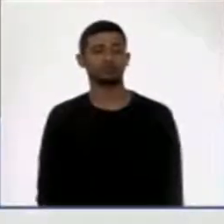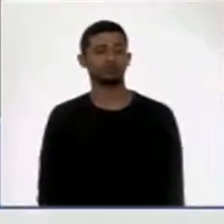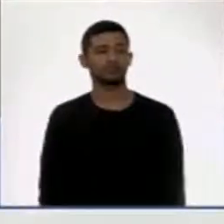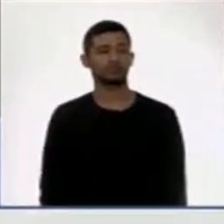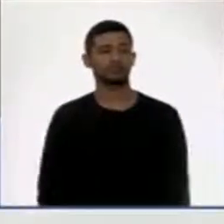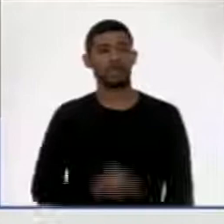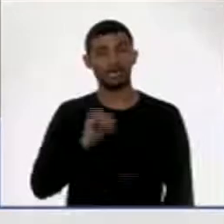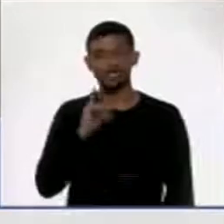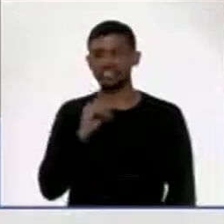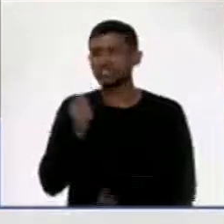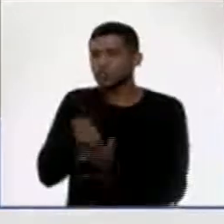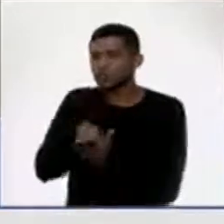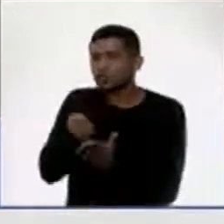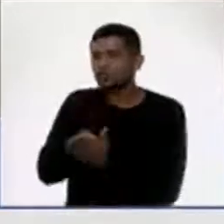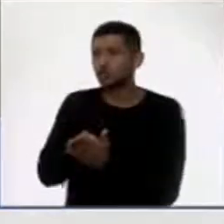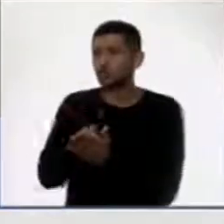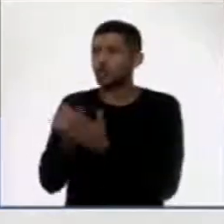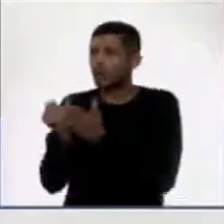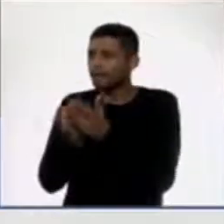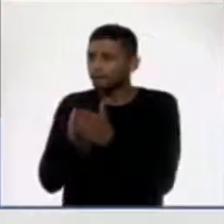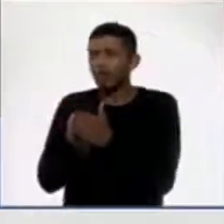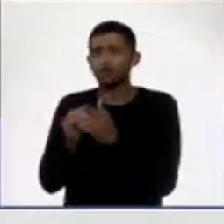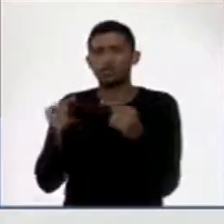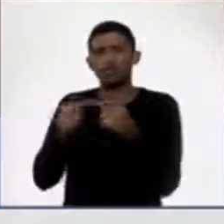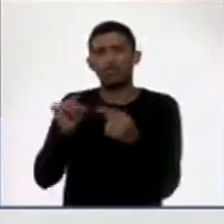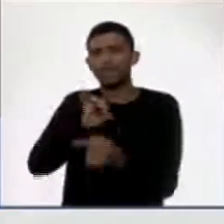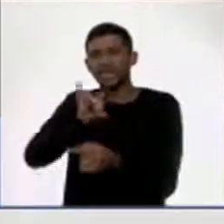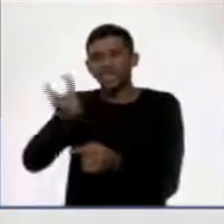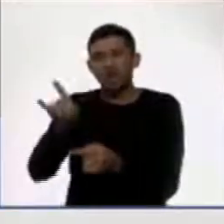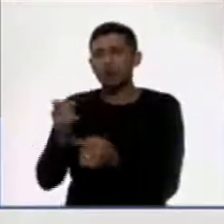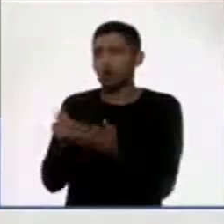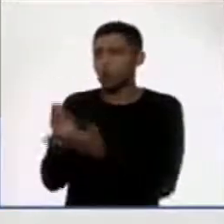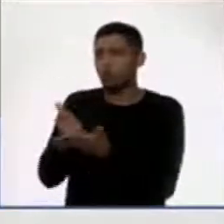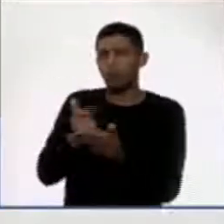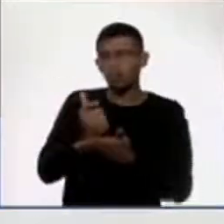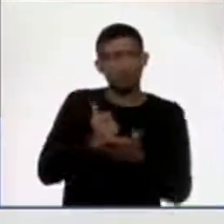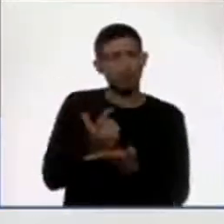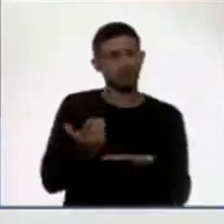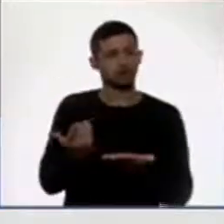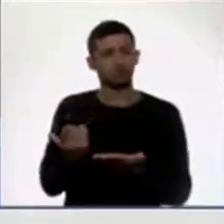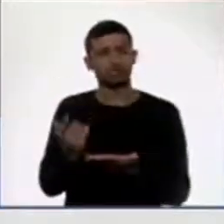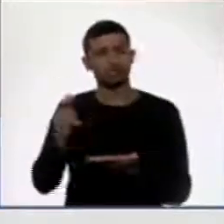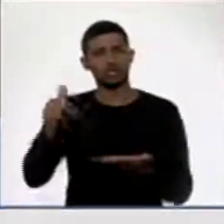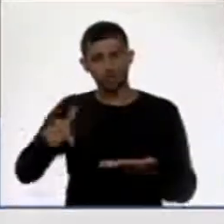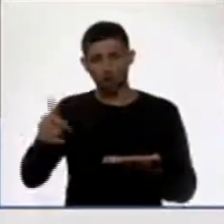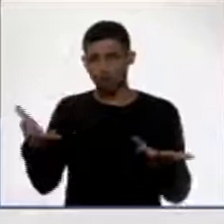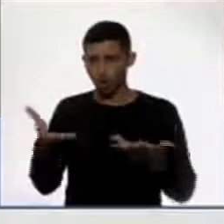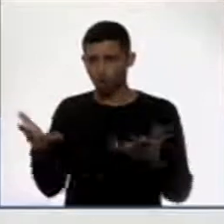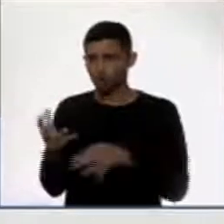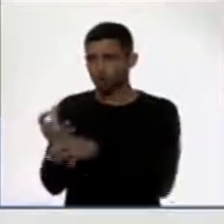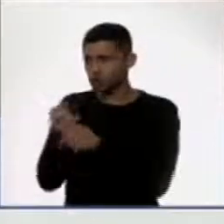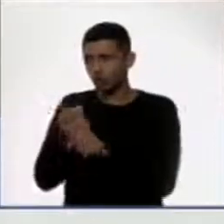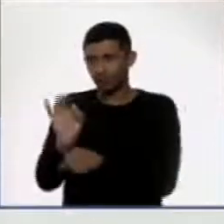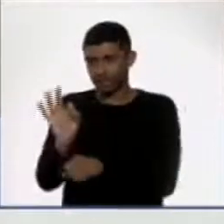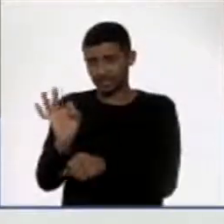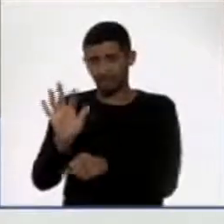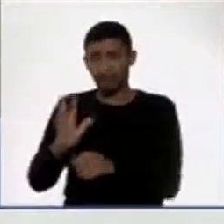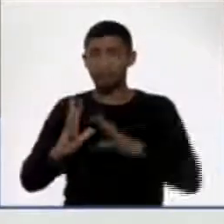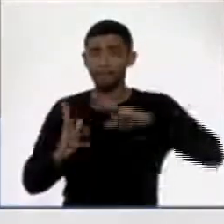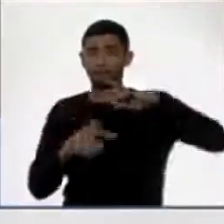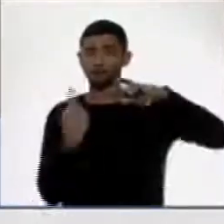cobrança de imposto de renda sobre lucros e dividendos, que hoje não são tributados no Brasil, mas são tributados na maior parte do